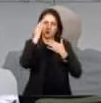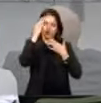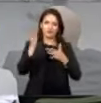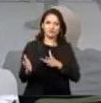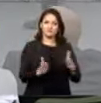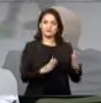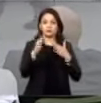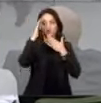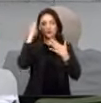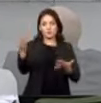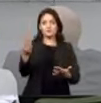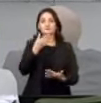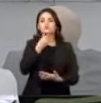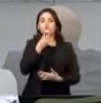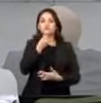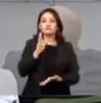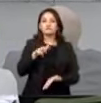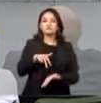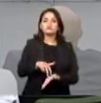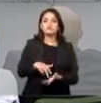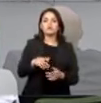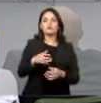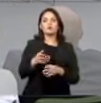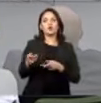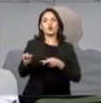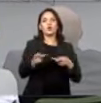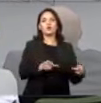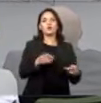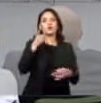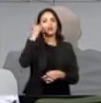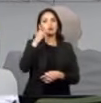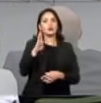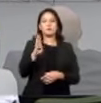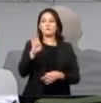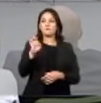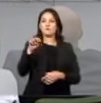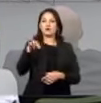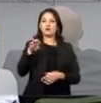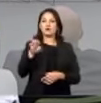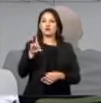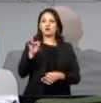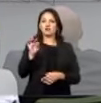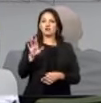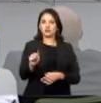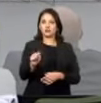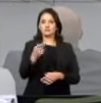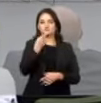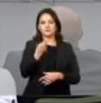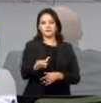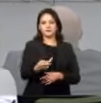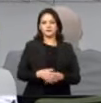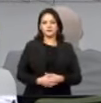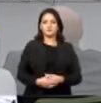e convido a deputada Benedita a se manifestar.